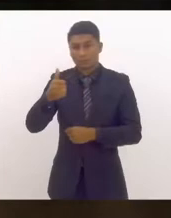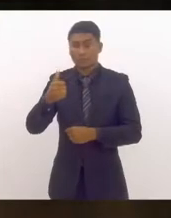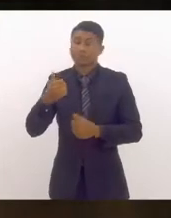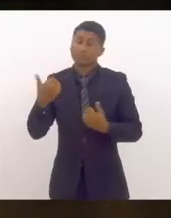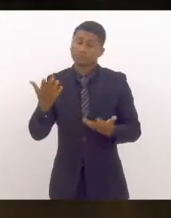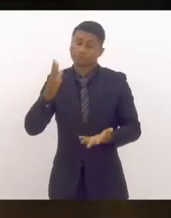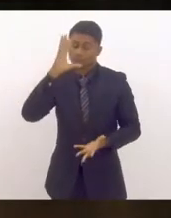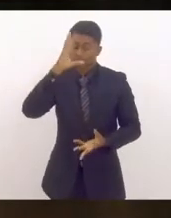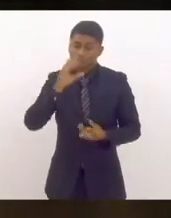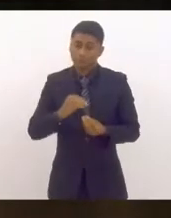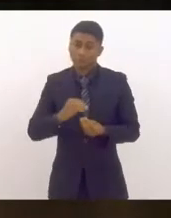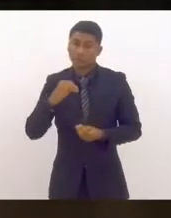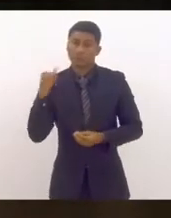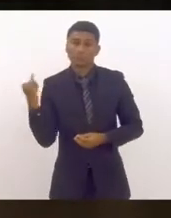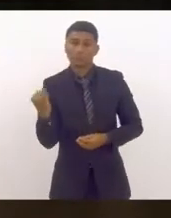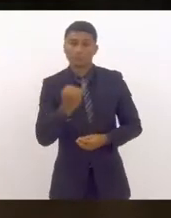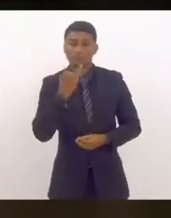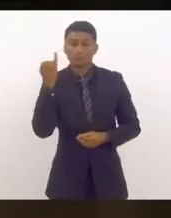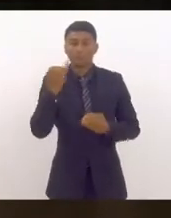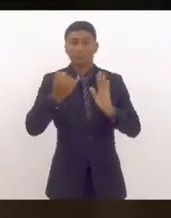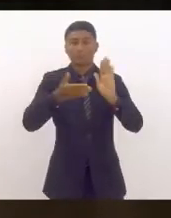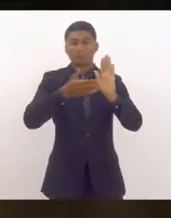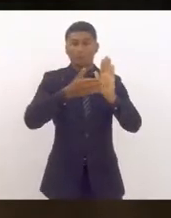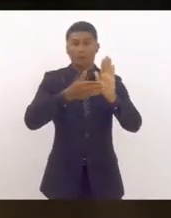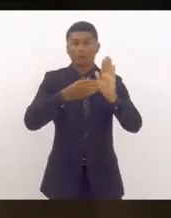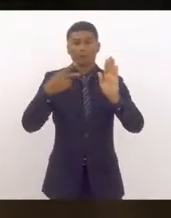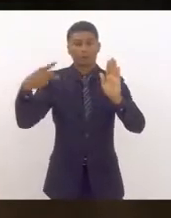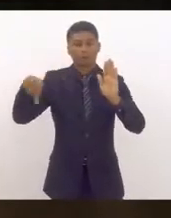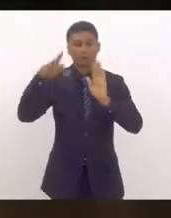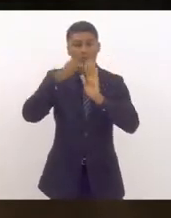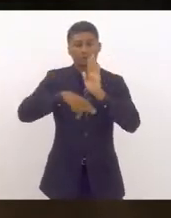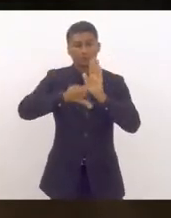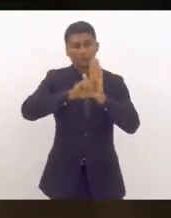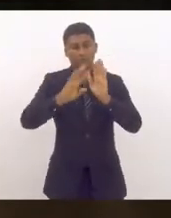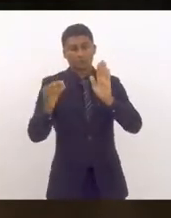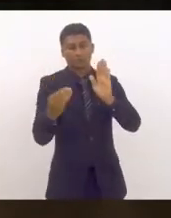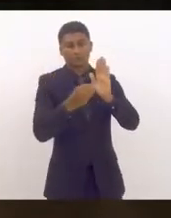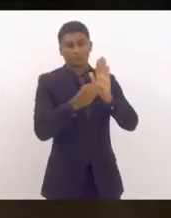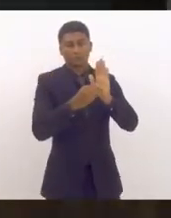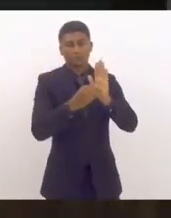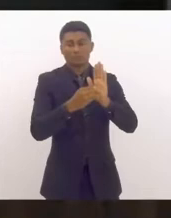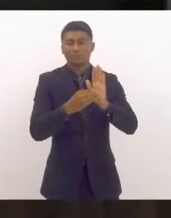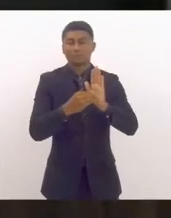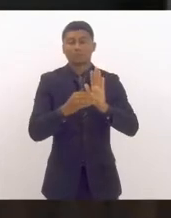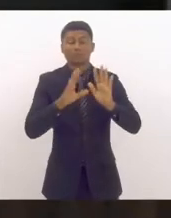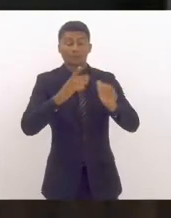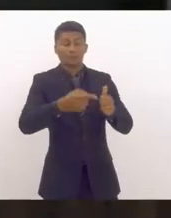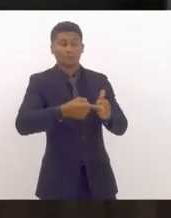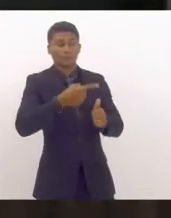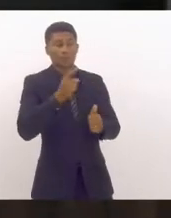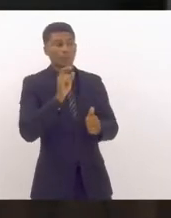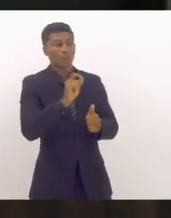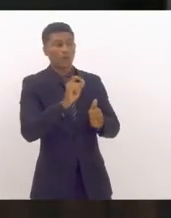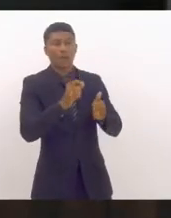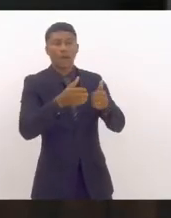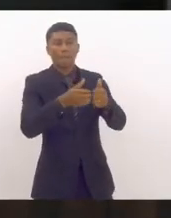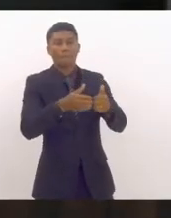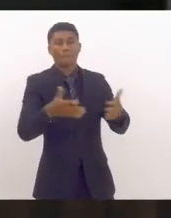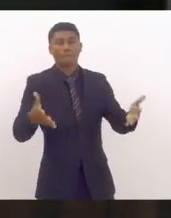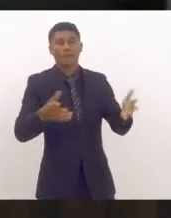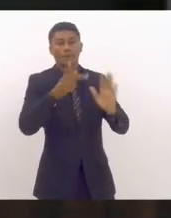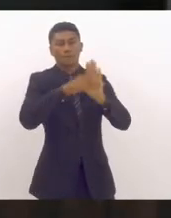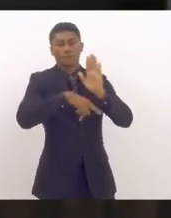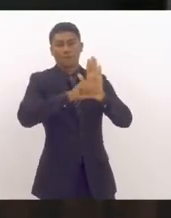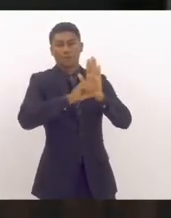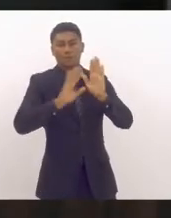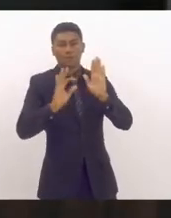pauta. Não no dia de hoje, para a semana que vem. Bem, primeiro oferecer com a autoria... Não pode, presidente, não, ele não é deputado.